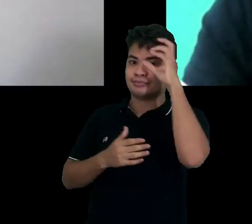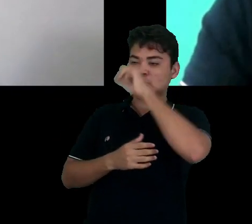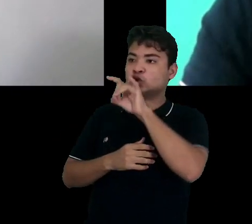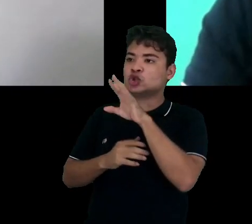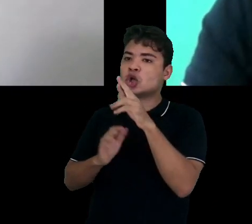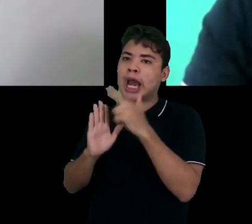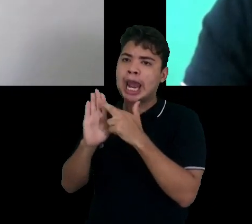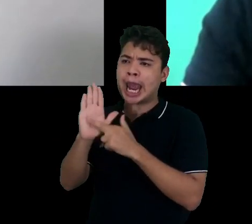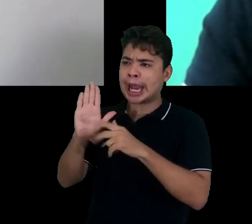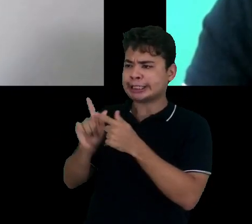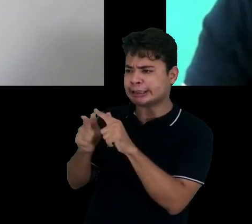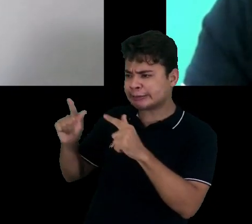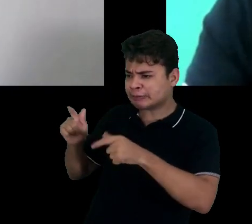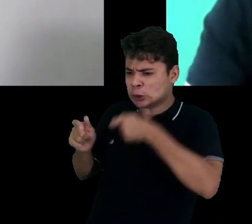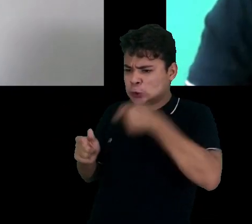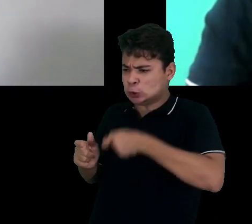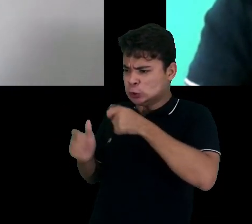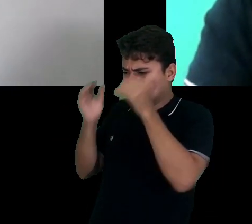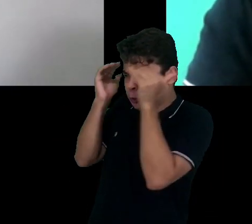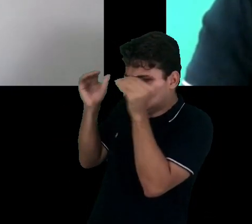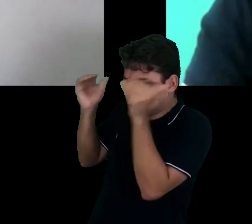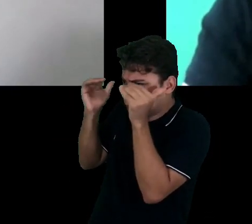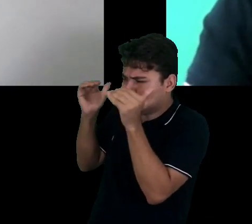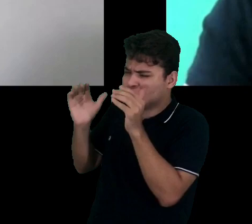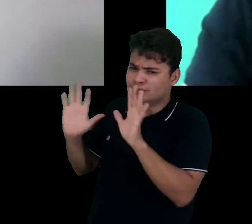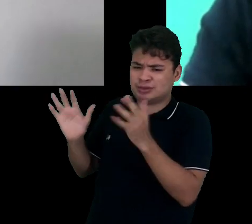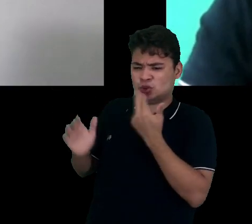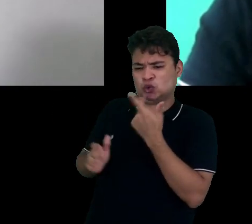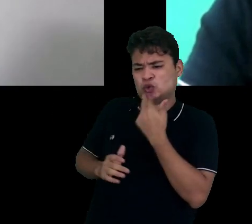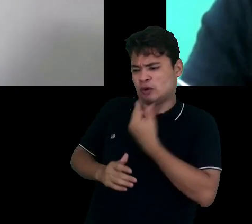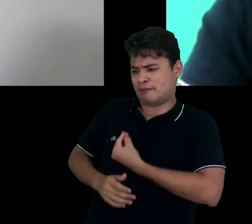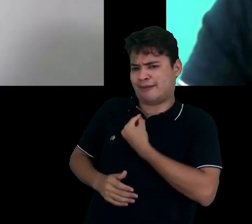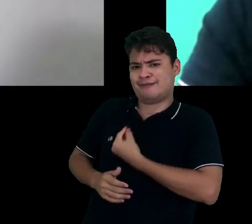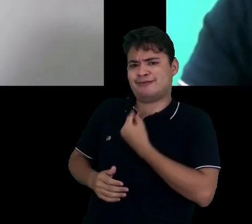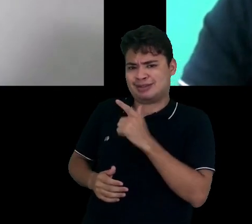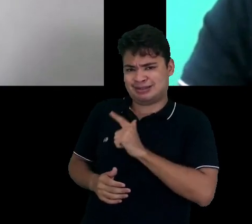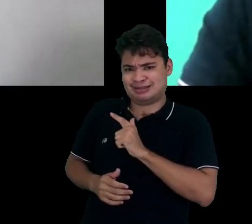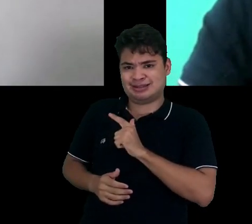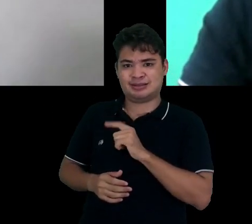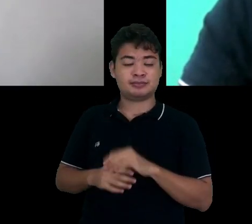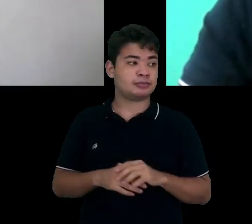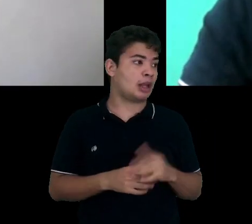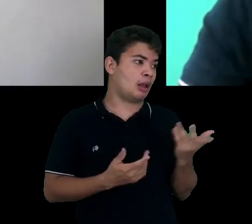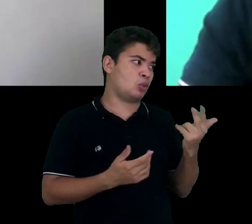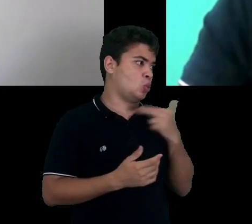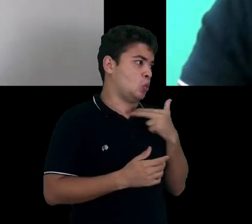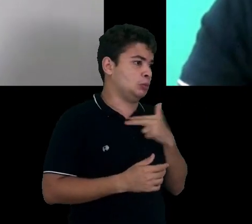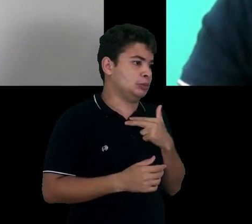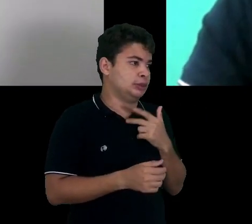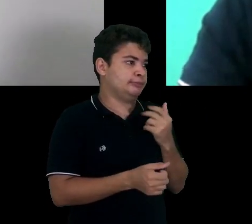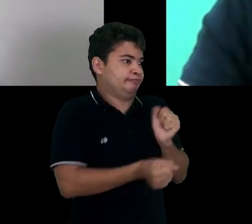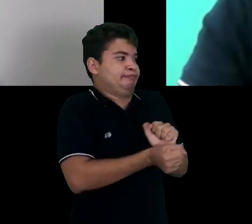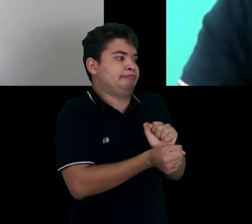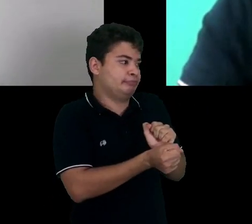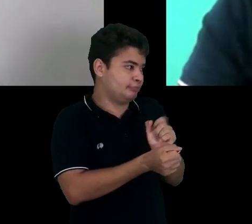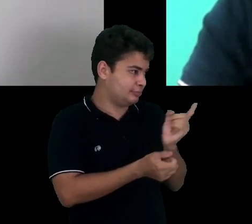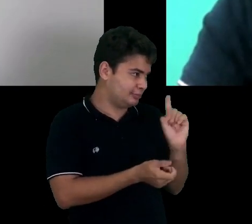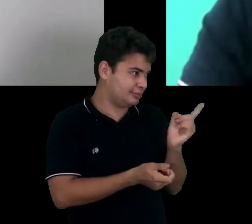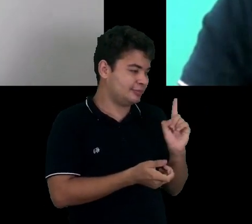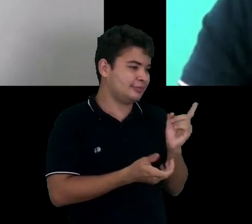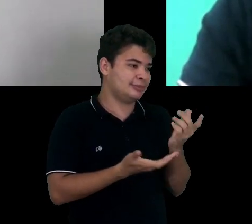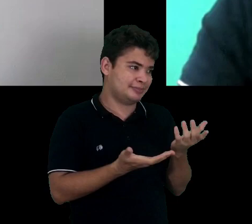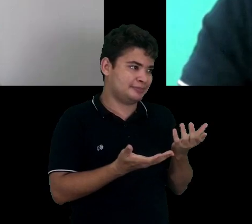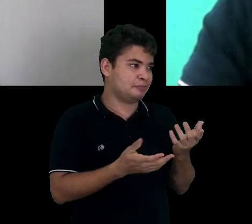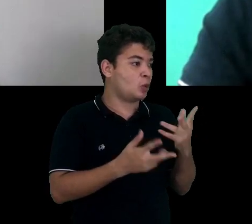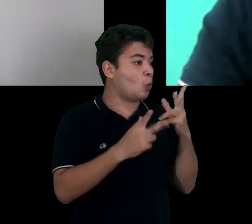forma gramatical que é muito rígida, né? Uma língua é viva. Não pode ficar engessado, né? Exatamente. E